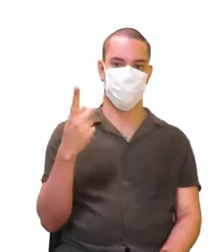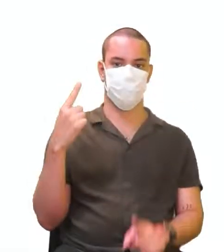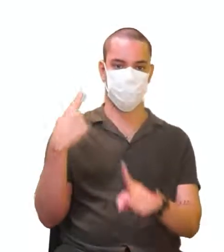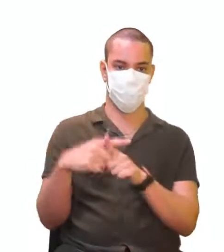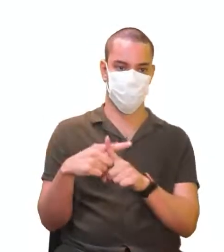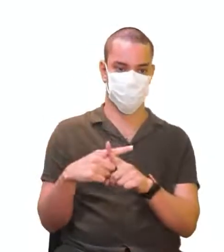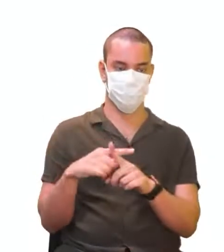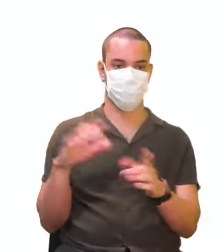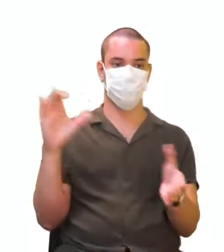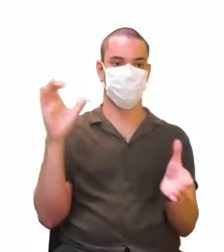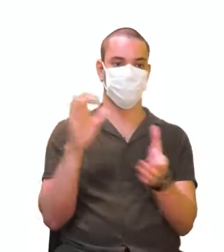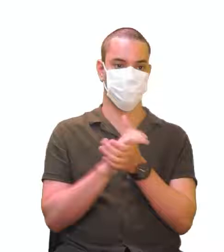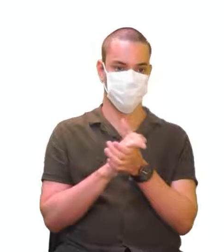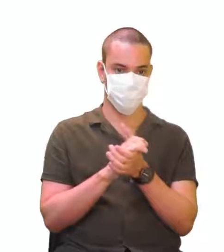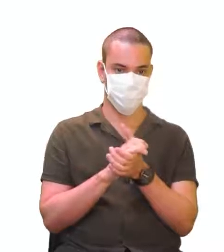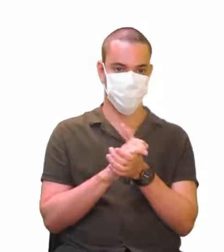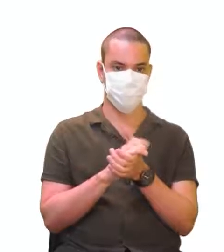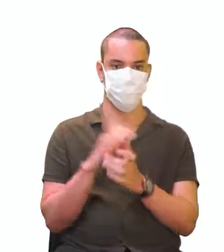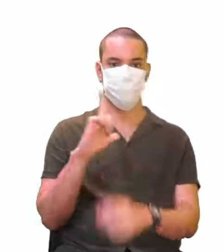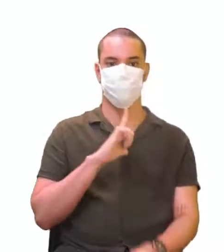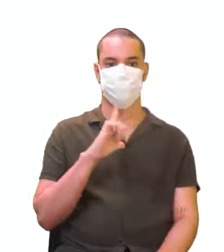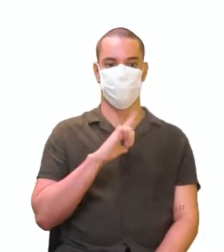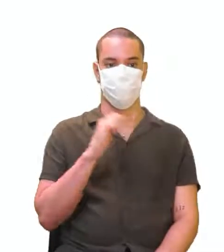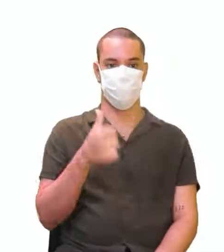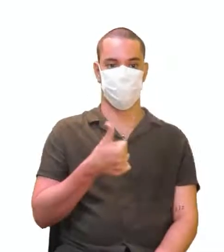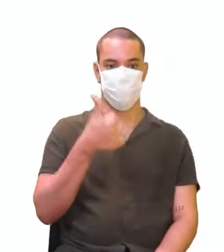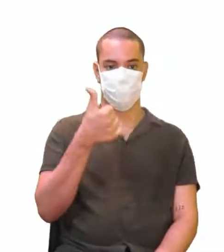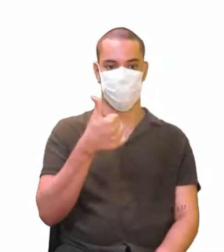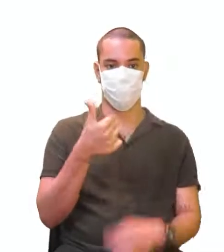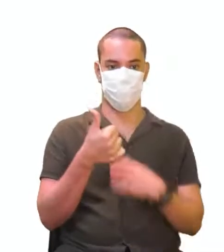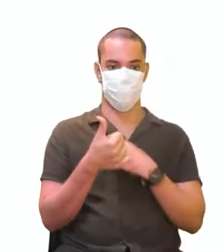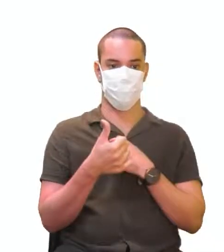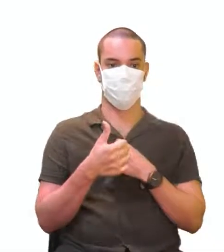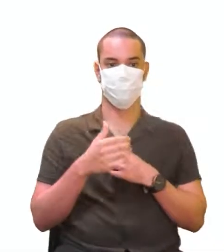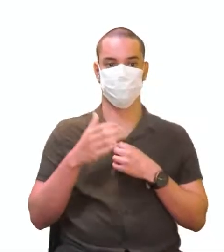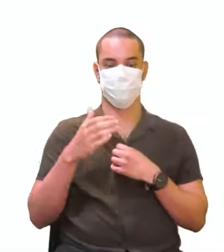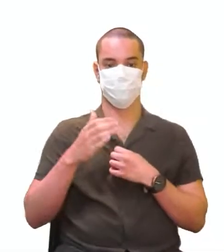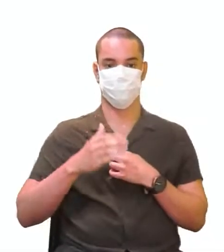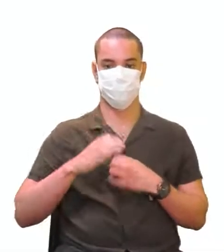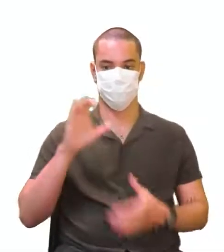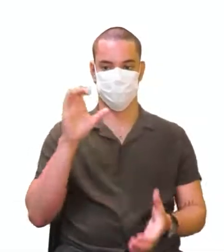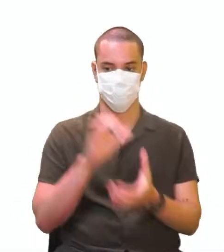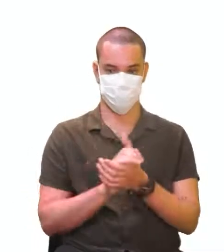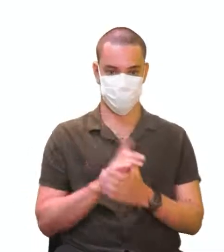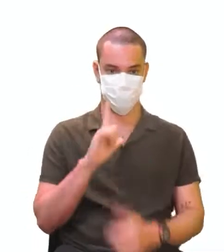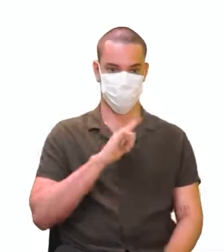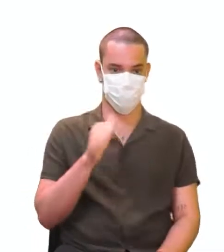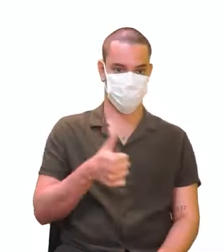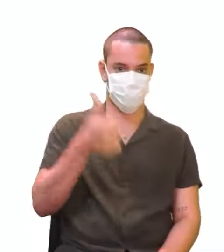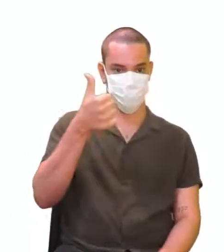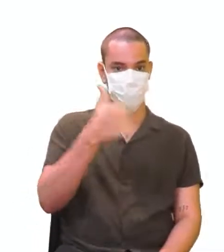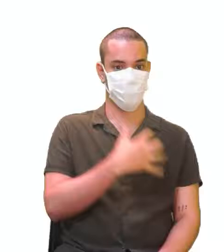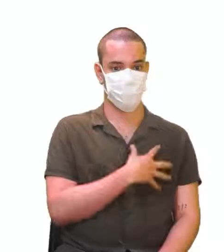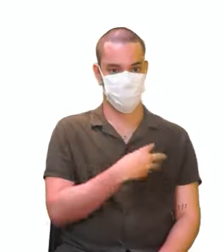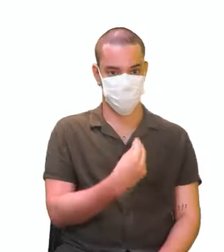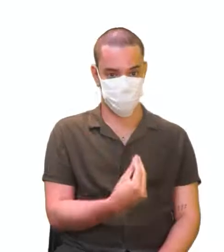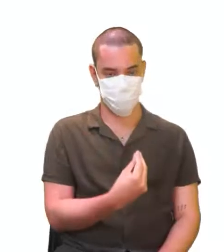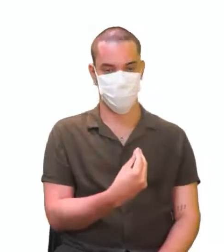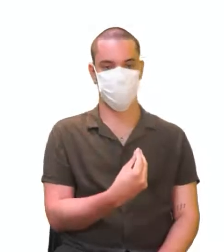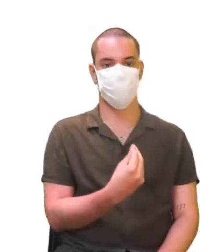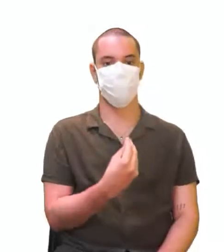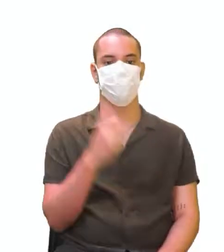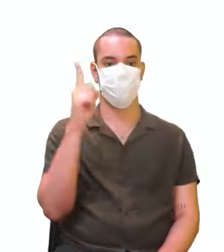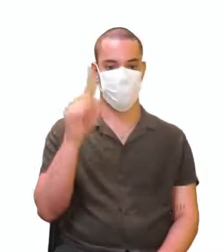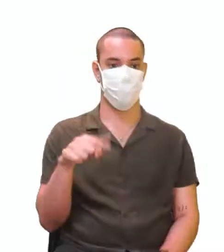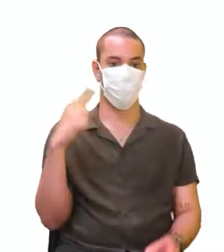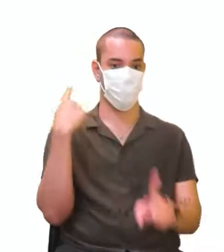positivo, casou a primeira vez casou a primeira vez, casou, teve o primeiro filho